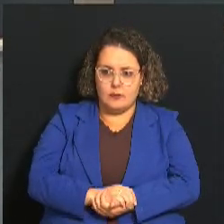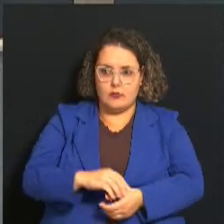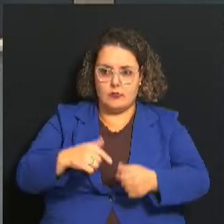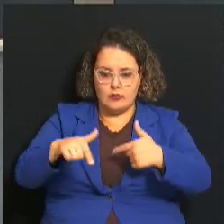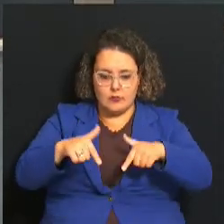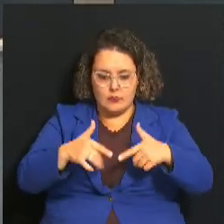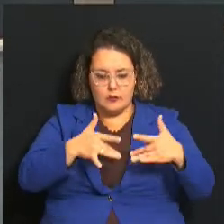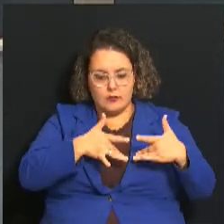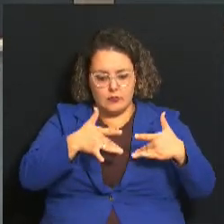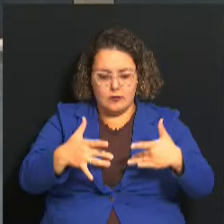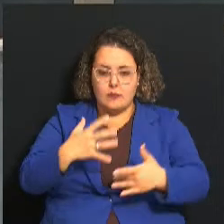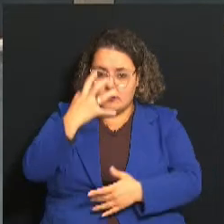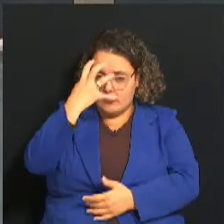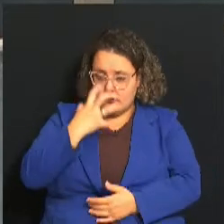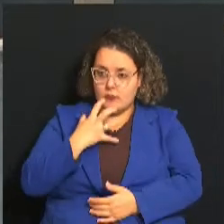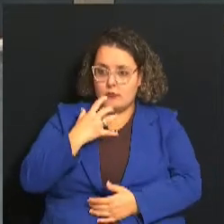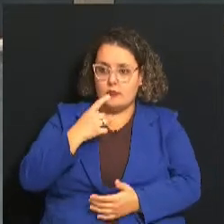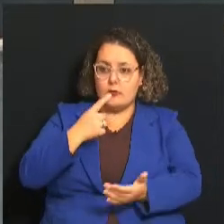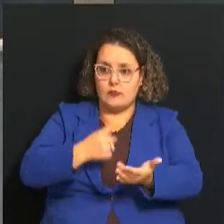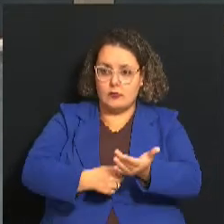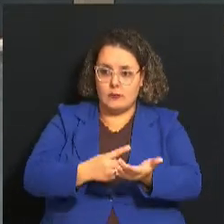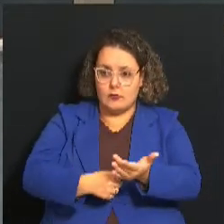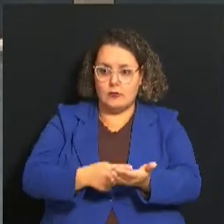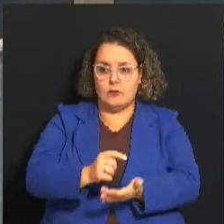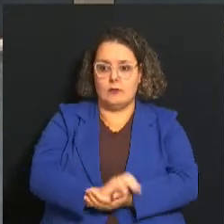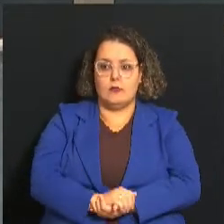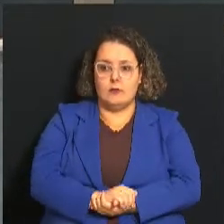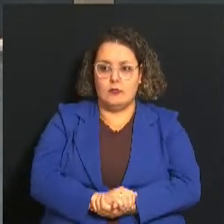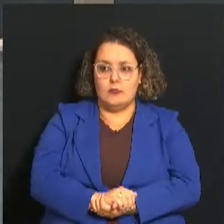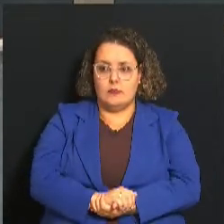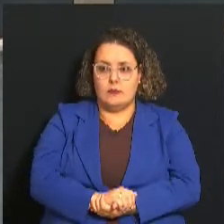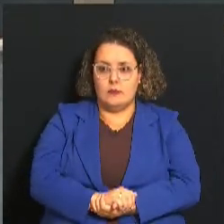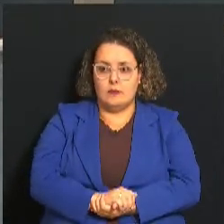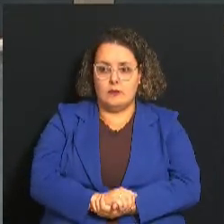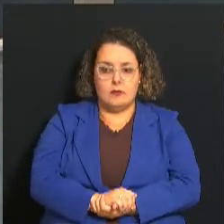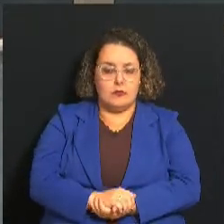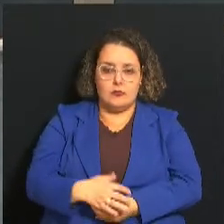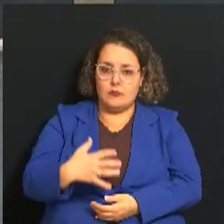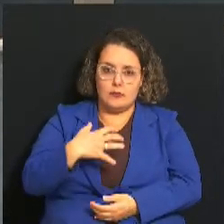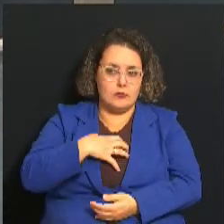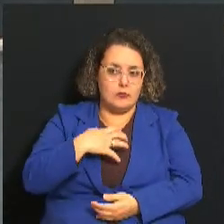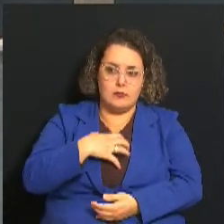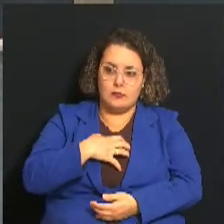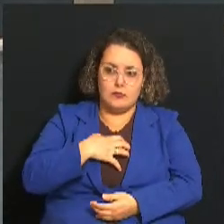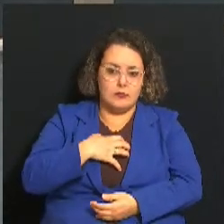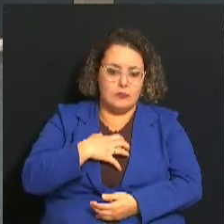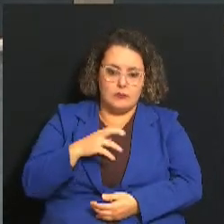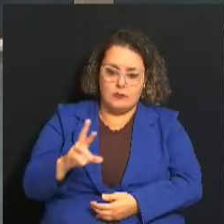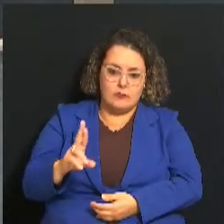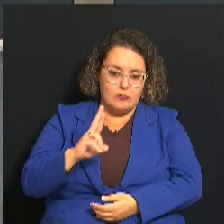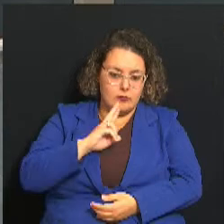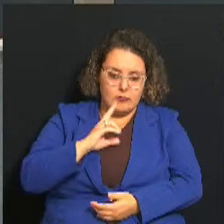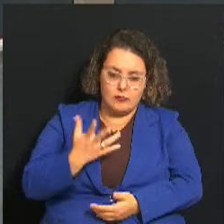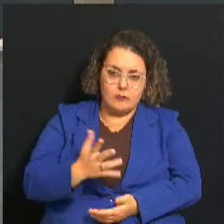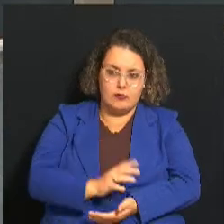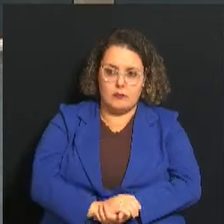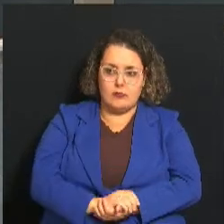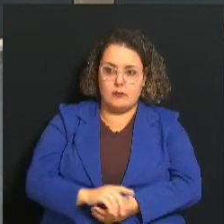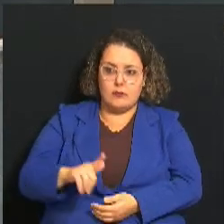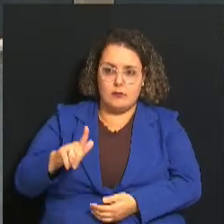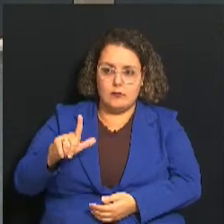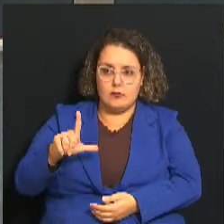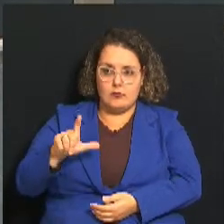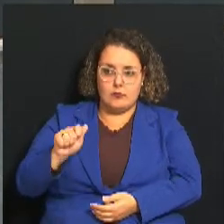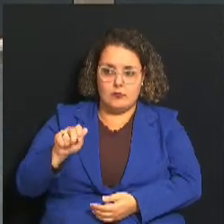voluntária, séria, comprometida, mas a gente não se sente respondido. Como o Glauco citou, a gente